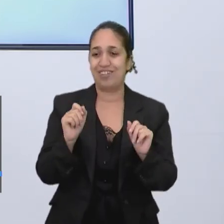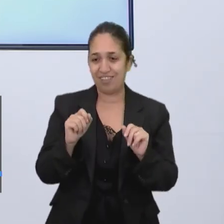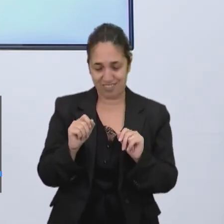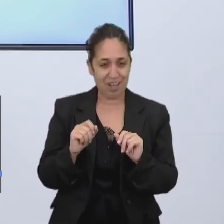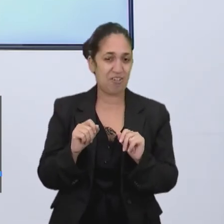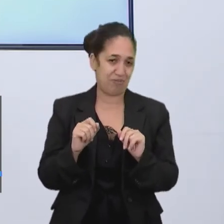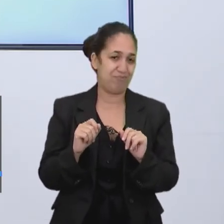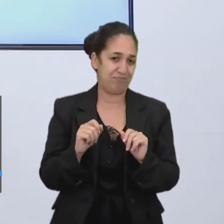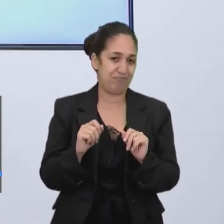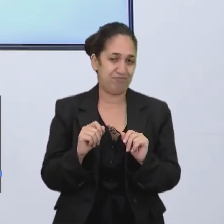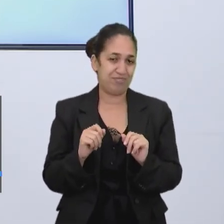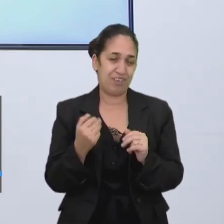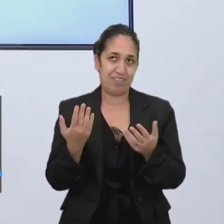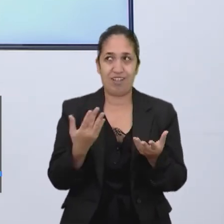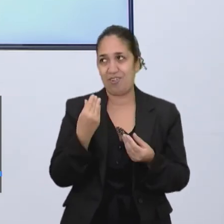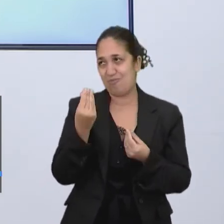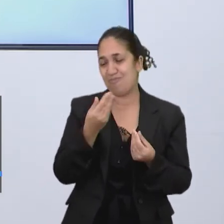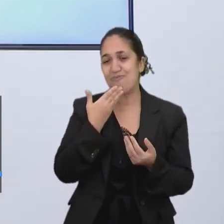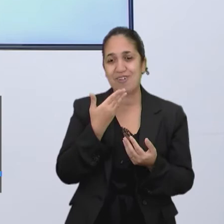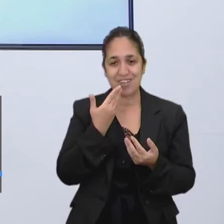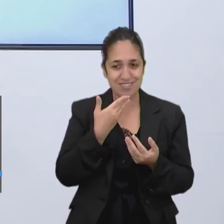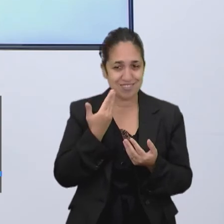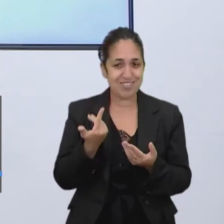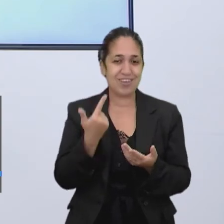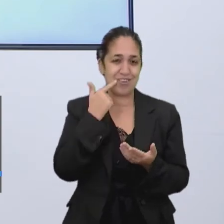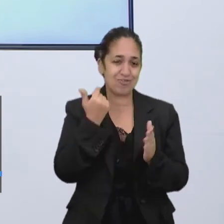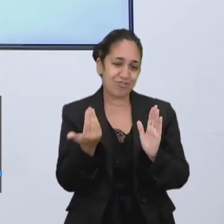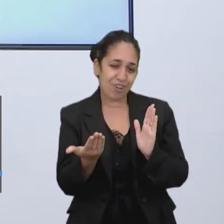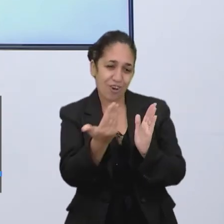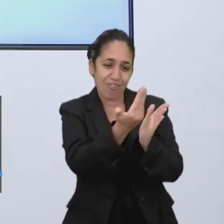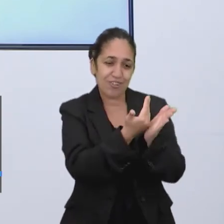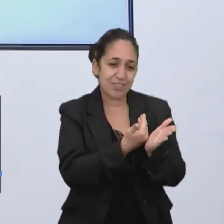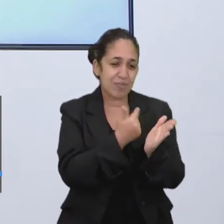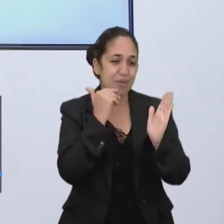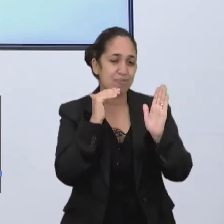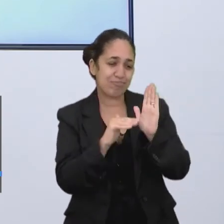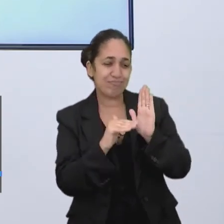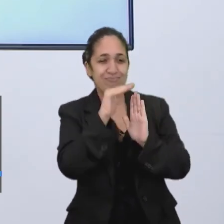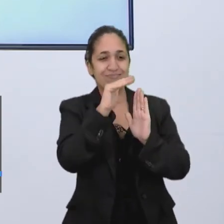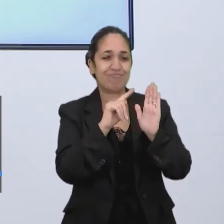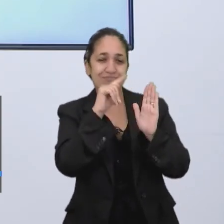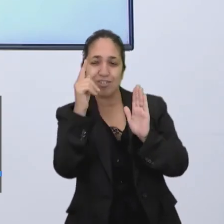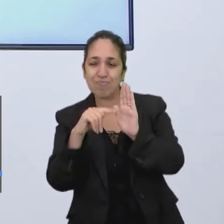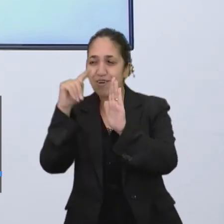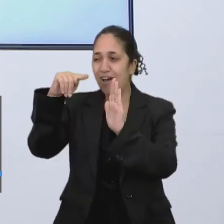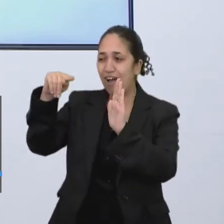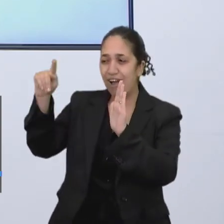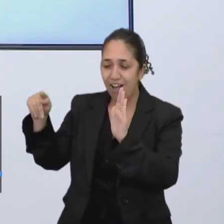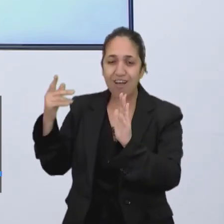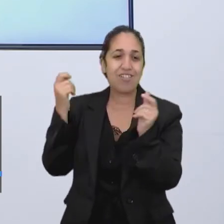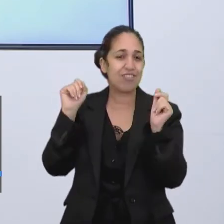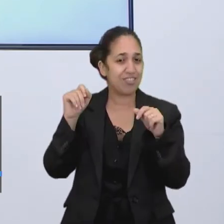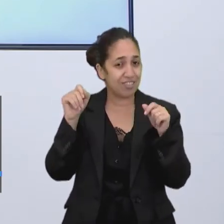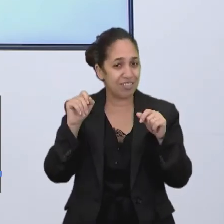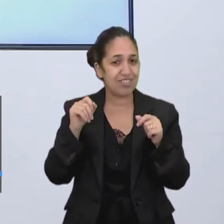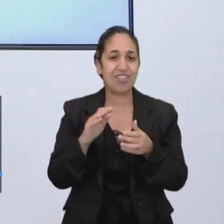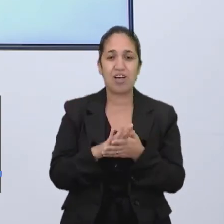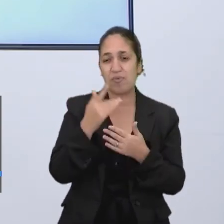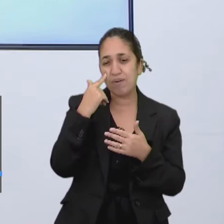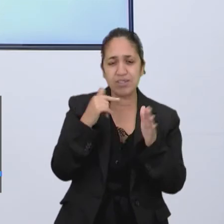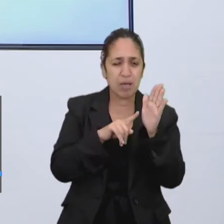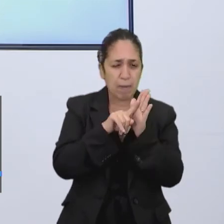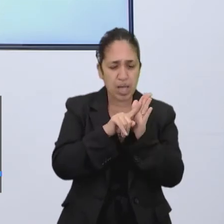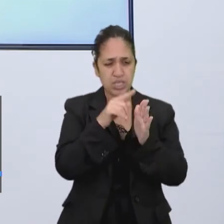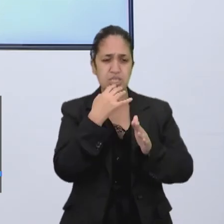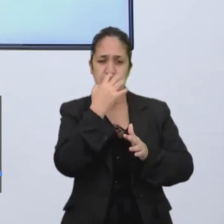aí até com certa facilidade. Levantamento de dados, fazer essas projeções, mas é algo que realmente, pesquisa